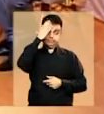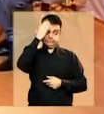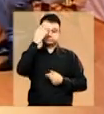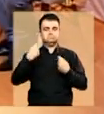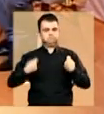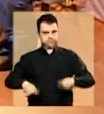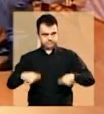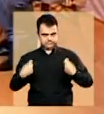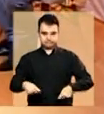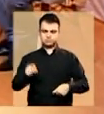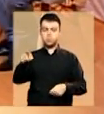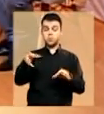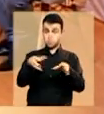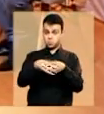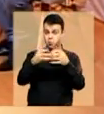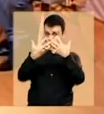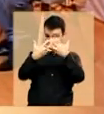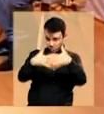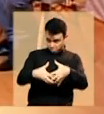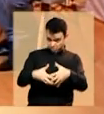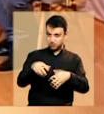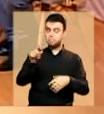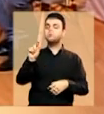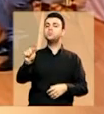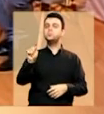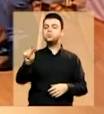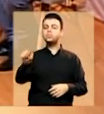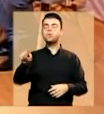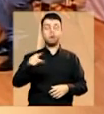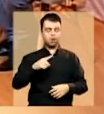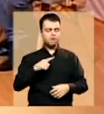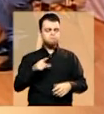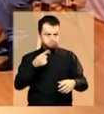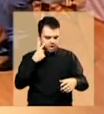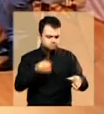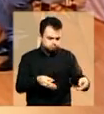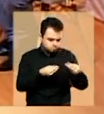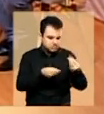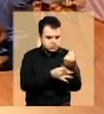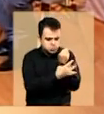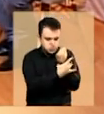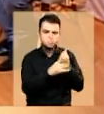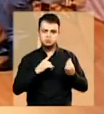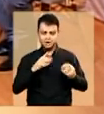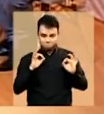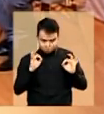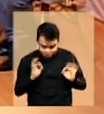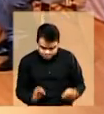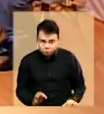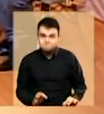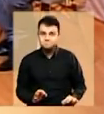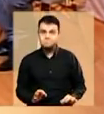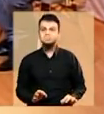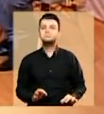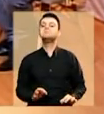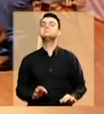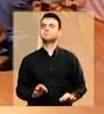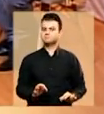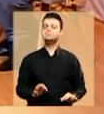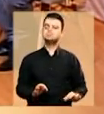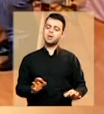Rotary, como ela disse, o Rotary só embarca com aquele seguro realmente que precisa